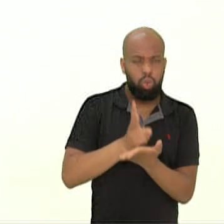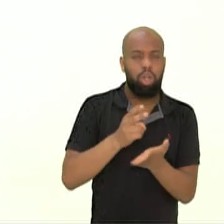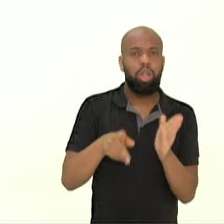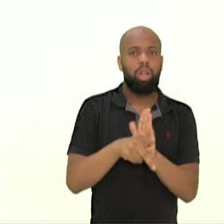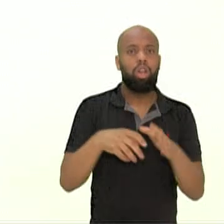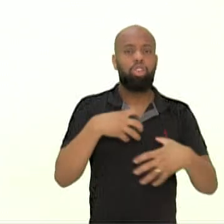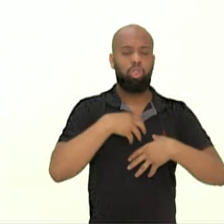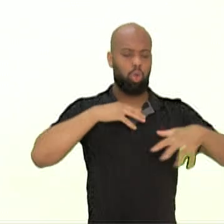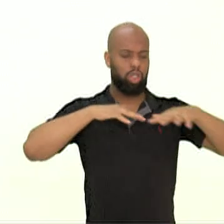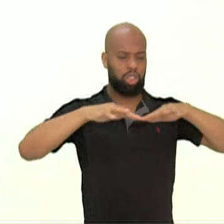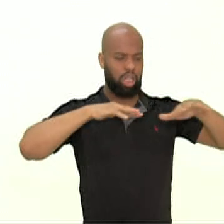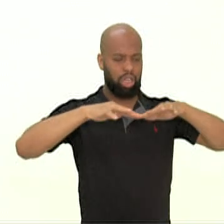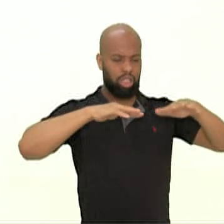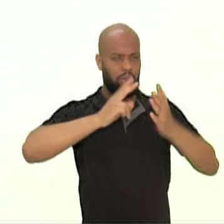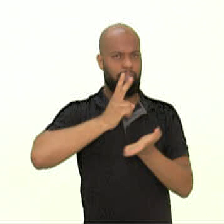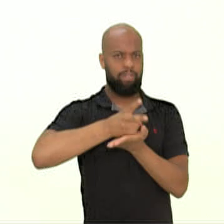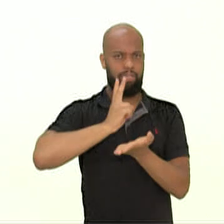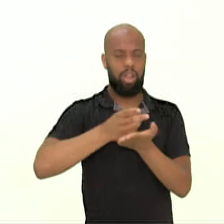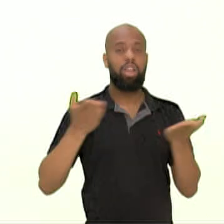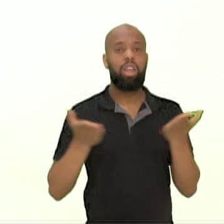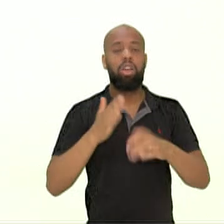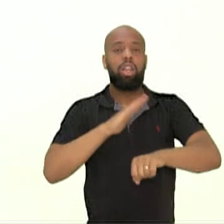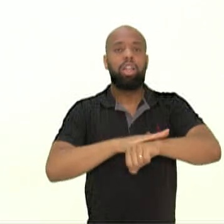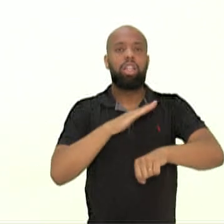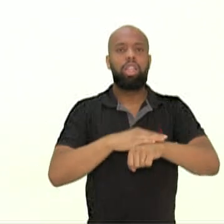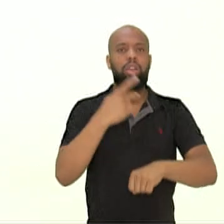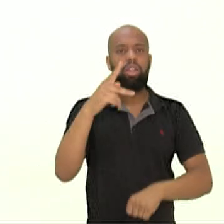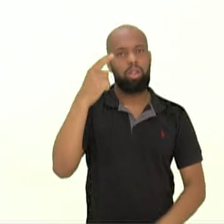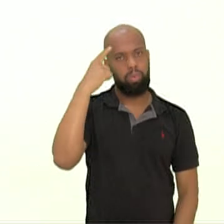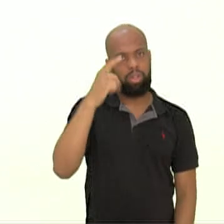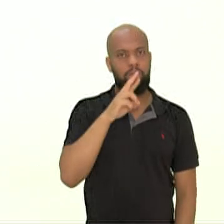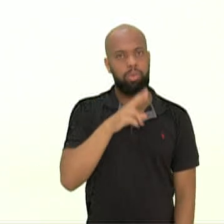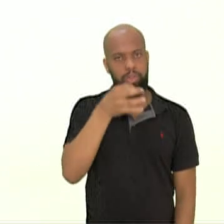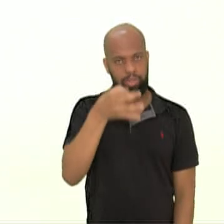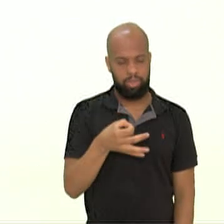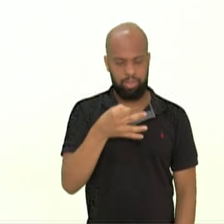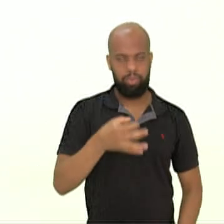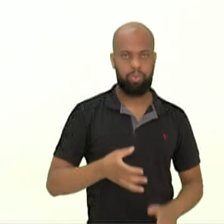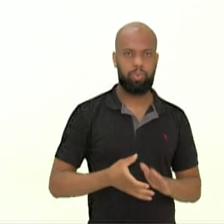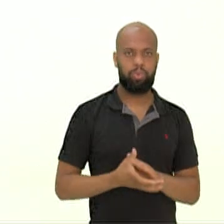estado de agitação. Então, um tempinho para vocês pensarem na resposta.